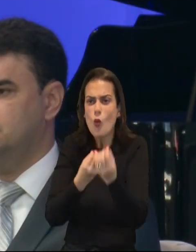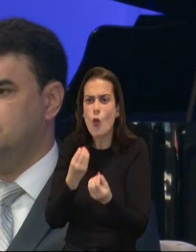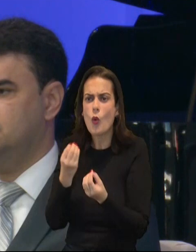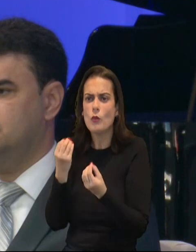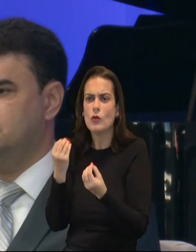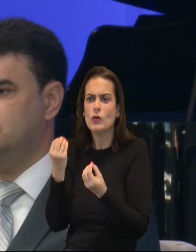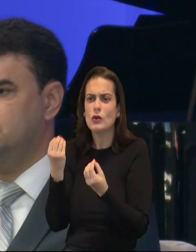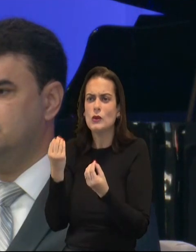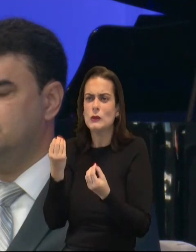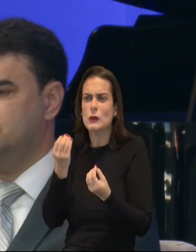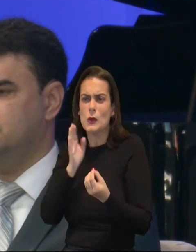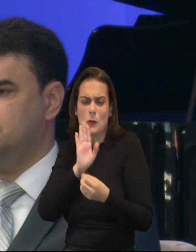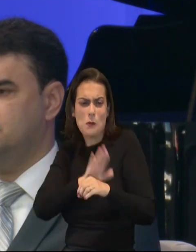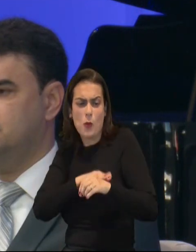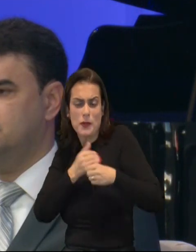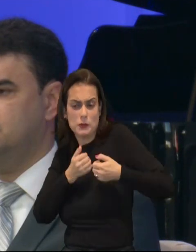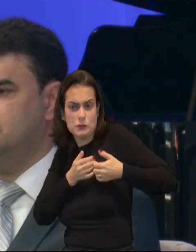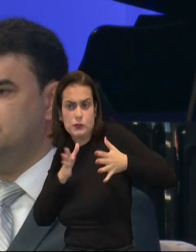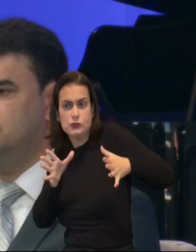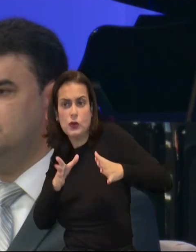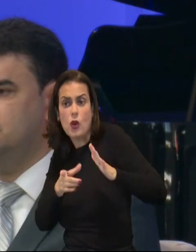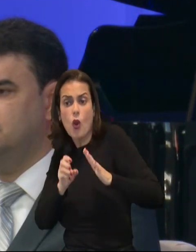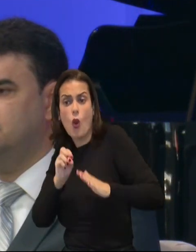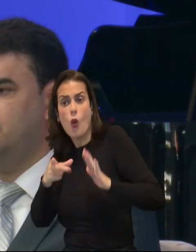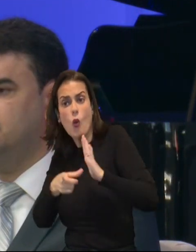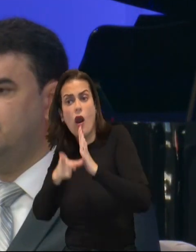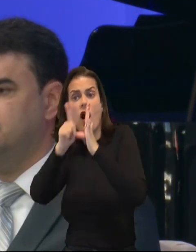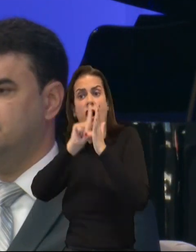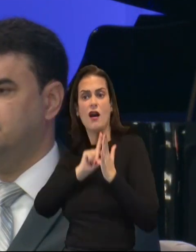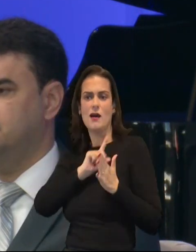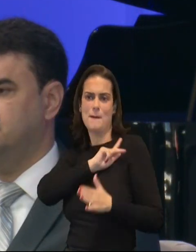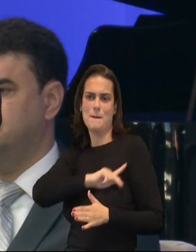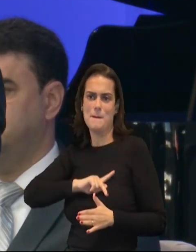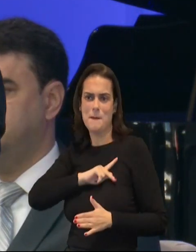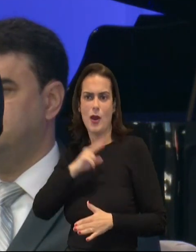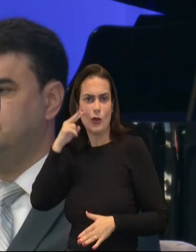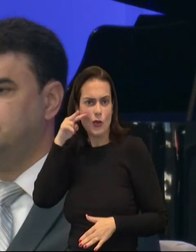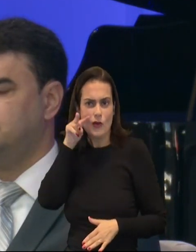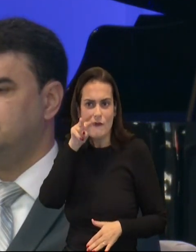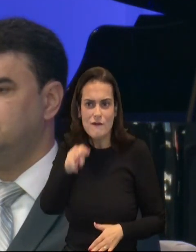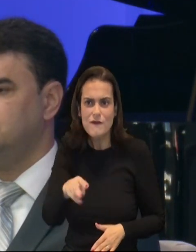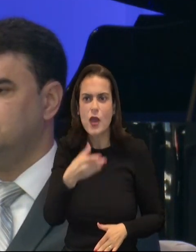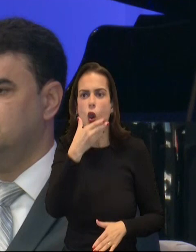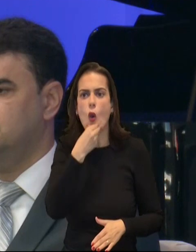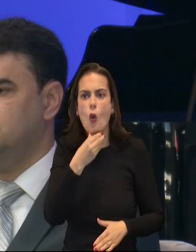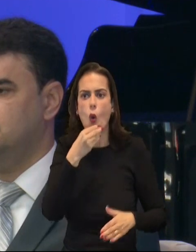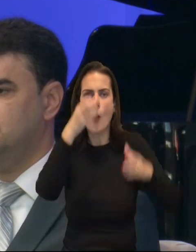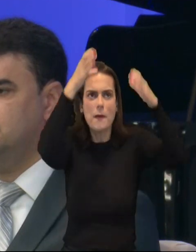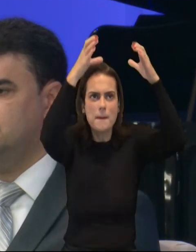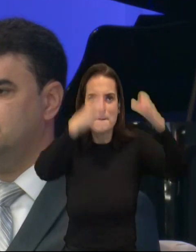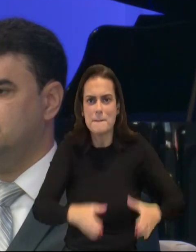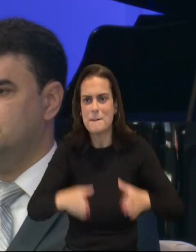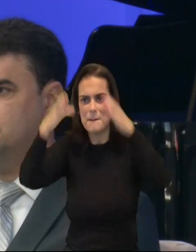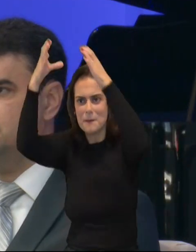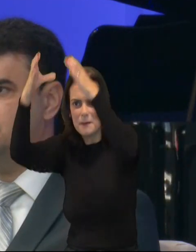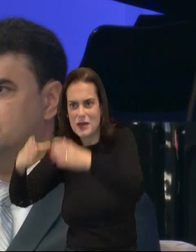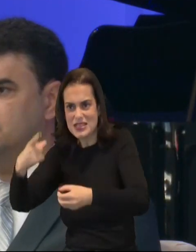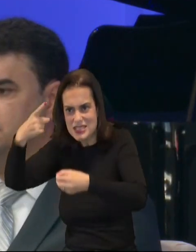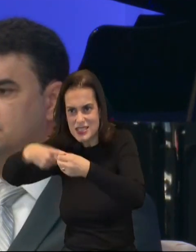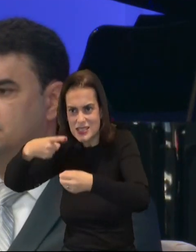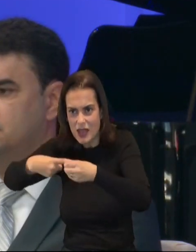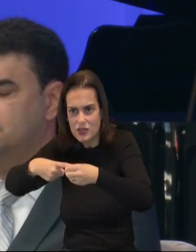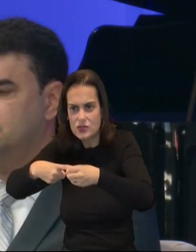sussurro ou alguma outra coisa, mas antes mesmo de Paulo ter a visão do homem da Macedônia, ele já entende em seu coração